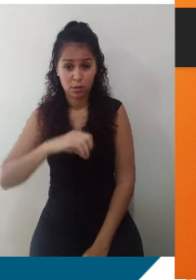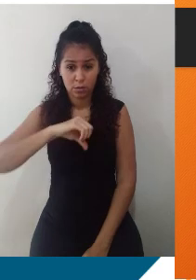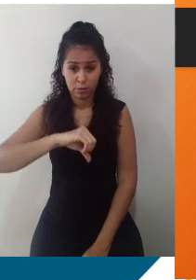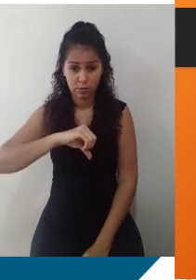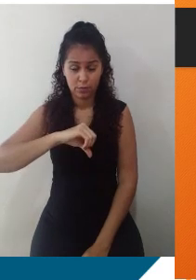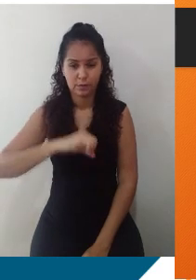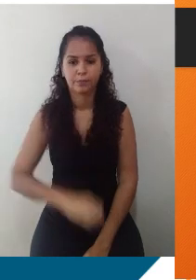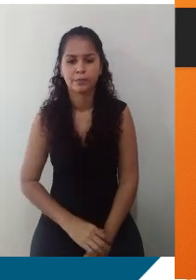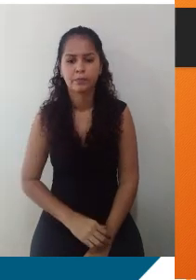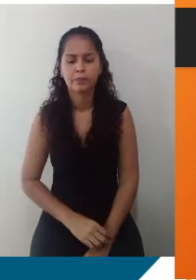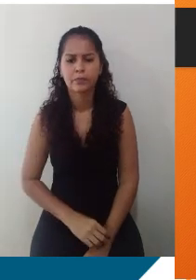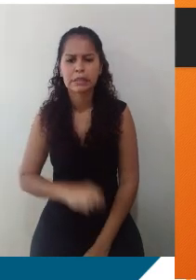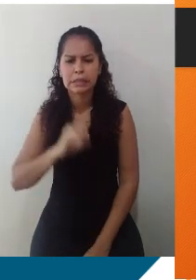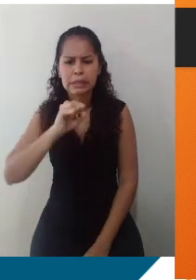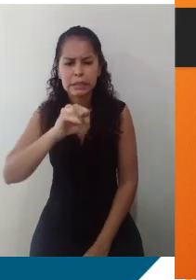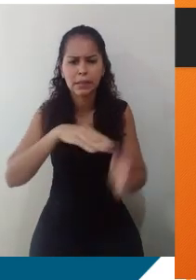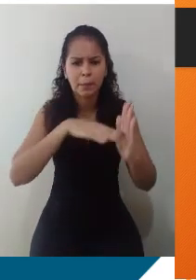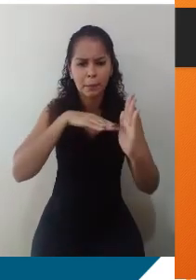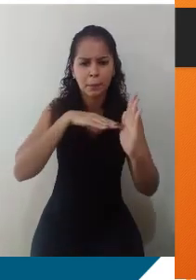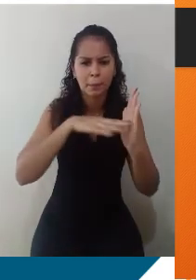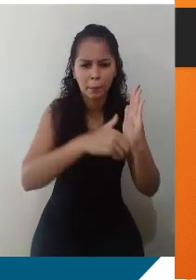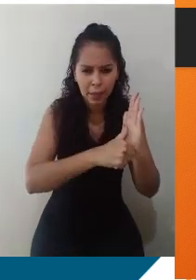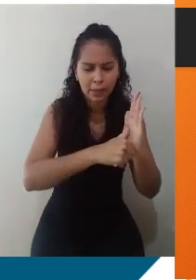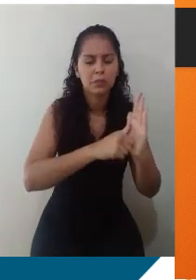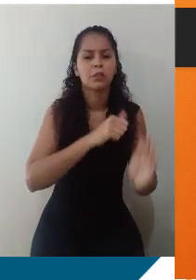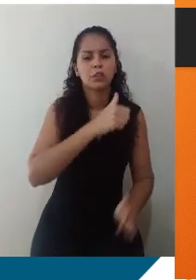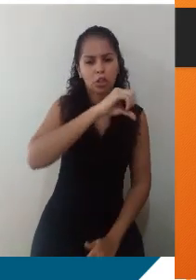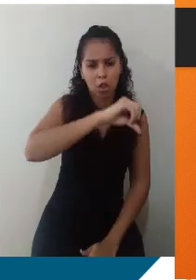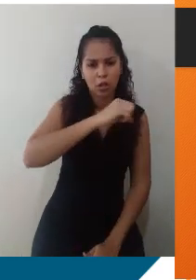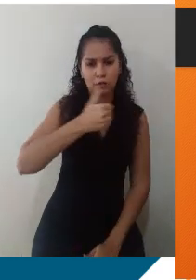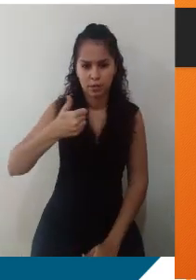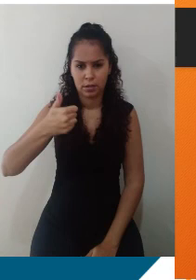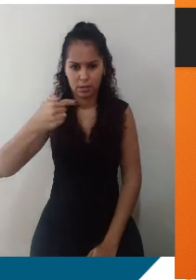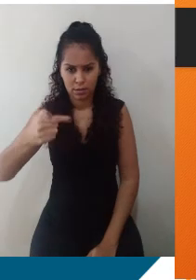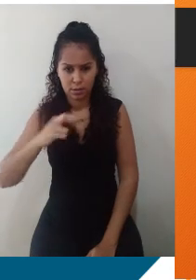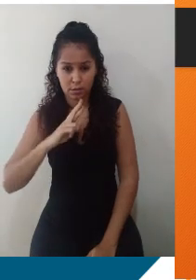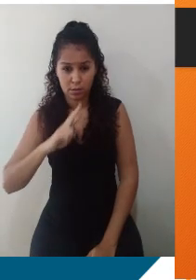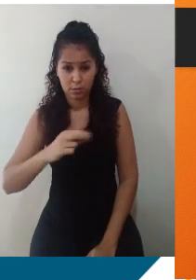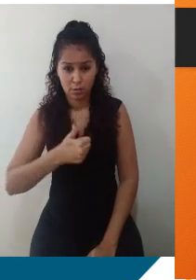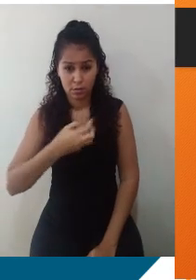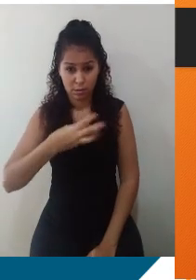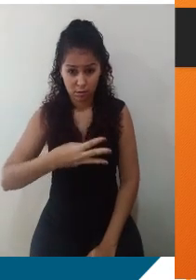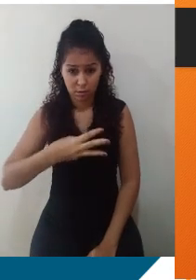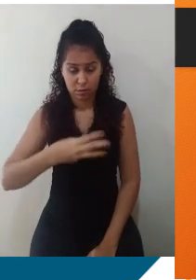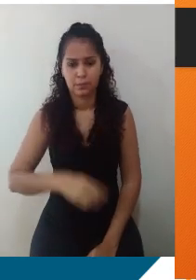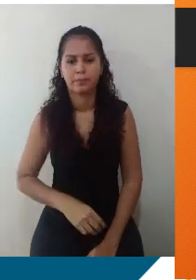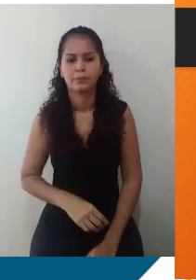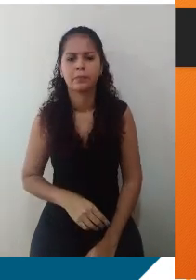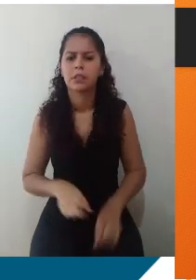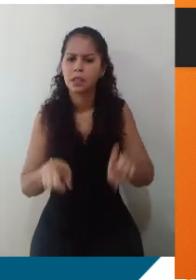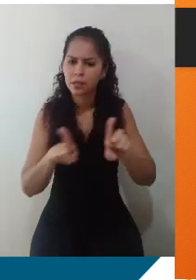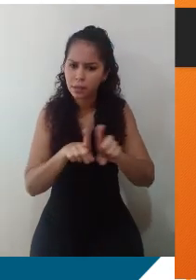é o 9. Se a gente faz a média aritmética do 9 e do 17, o resultado é o 13.